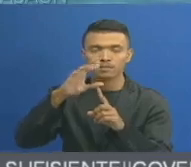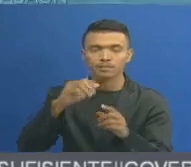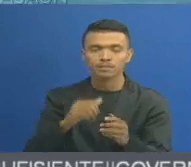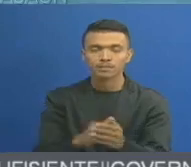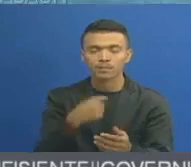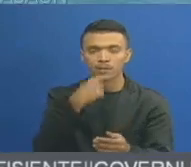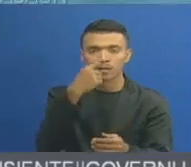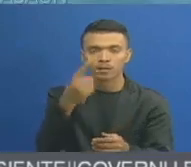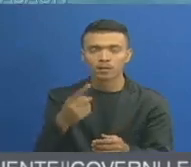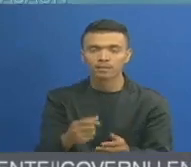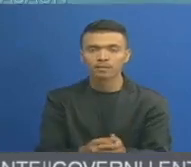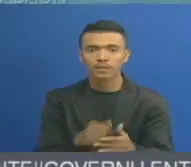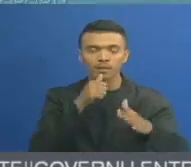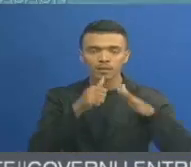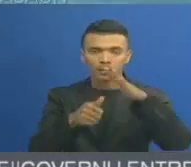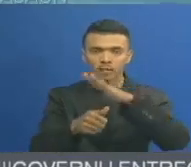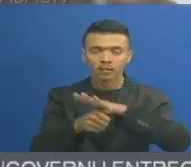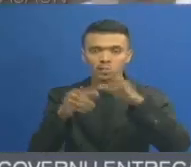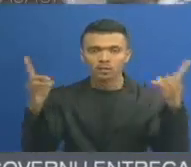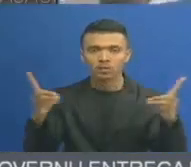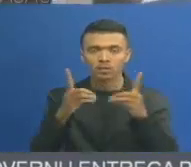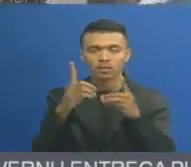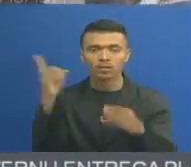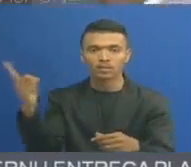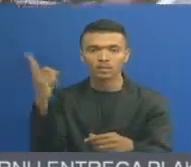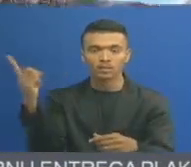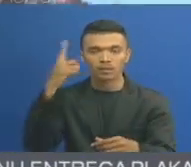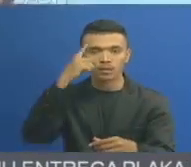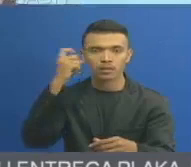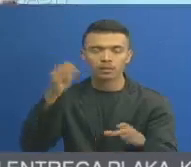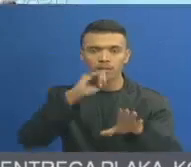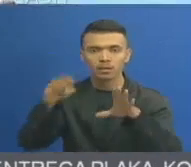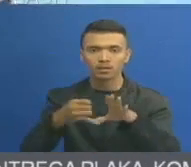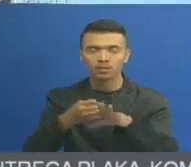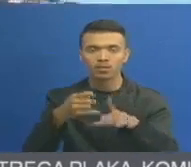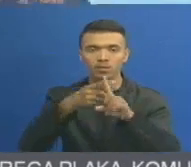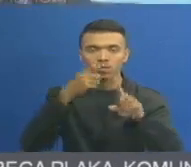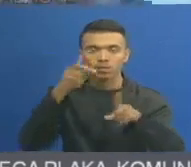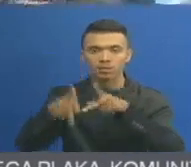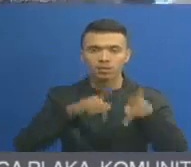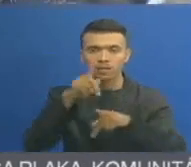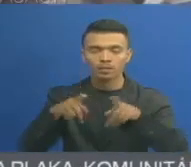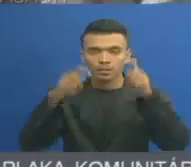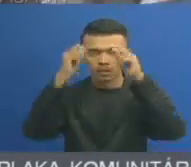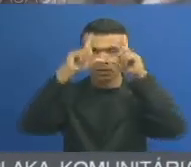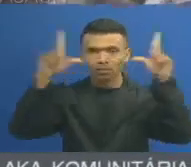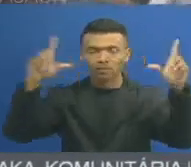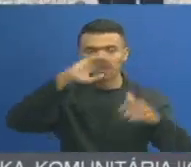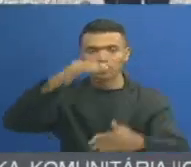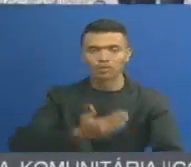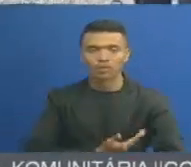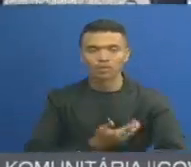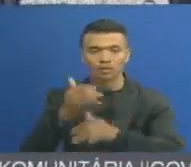de Sahatudan, transação ilegal acontece bebe Icona, também envolve os cidadãos Timoruan, Nebehela e a área